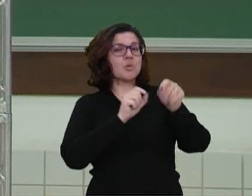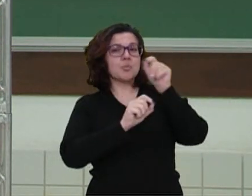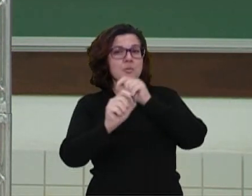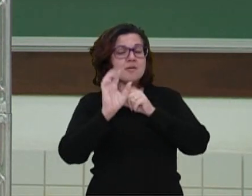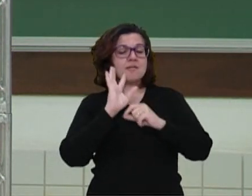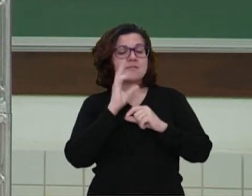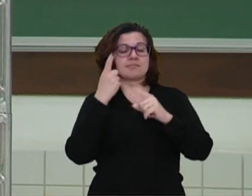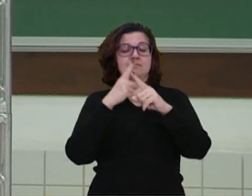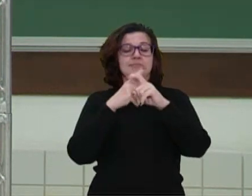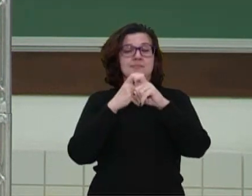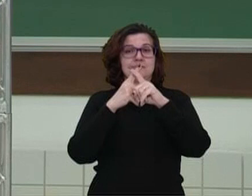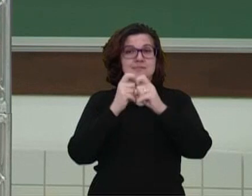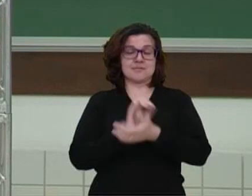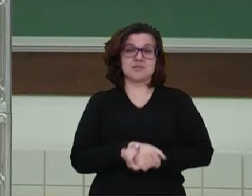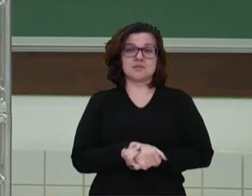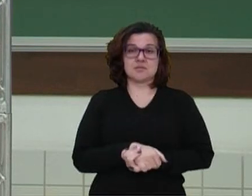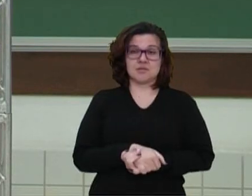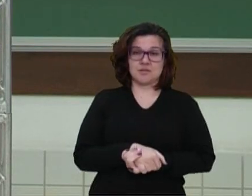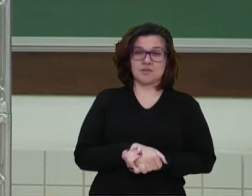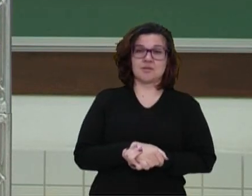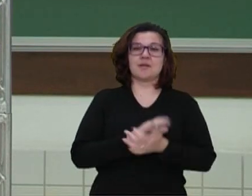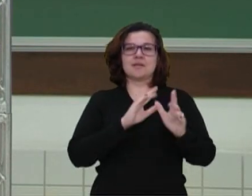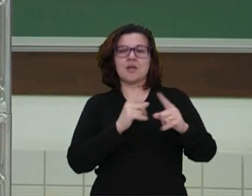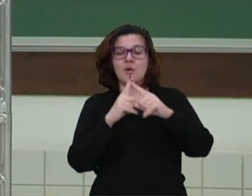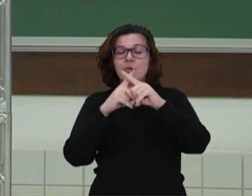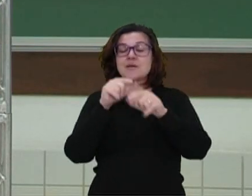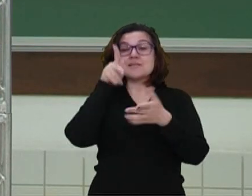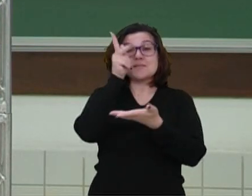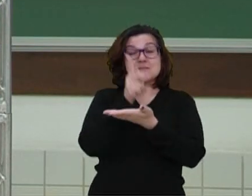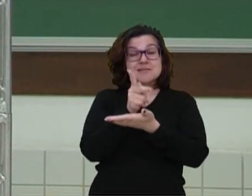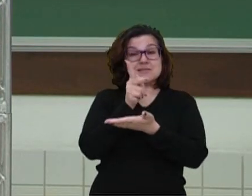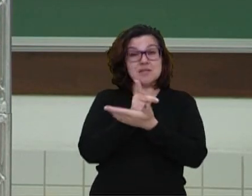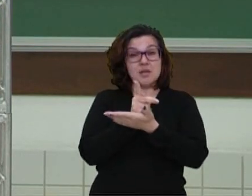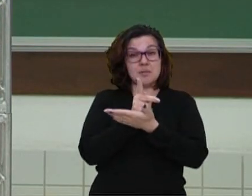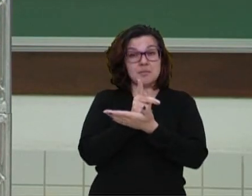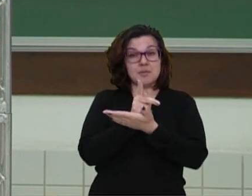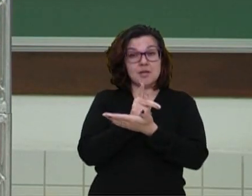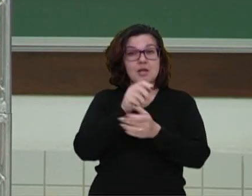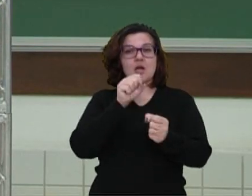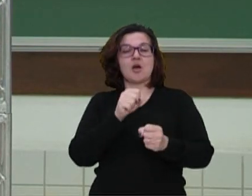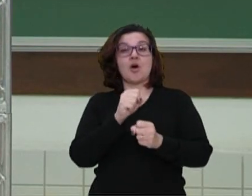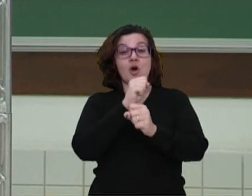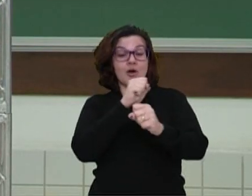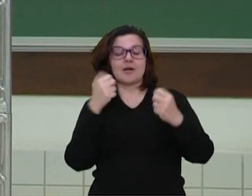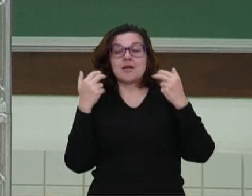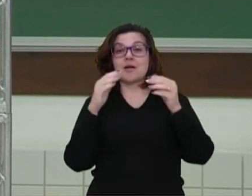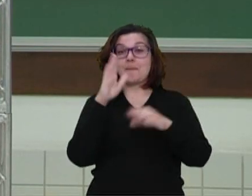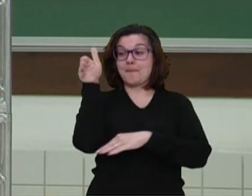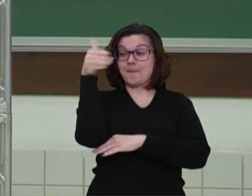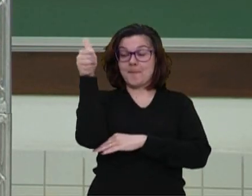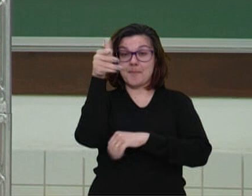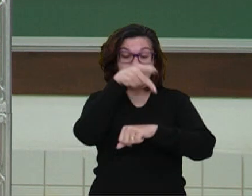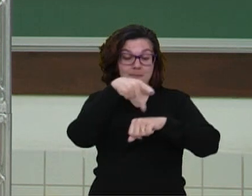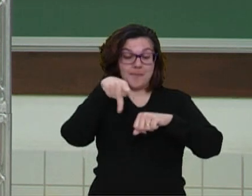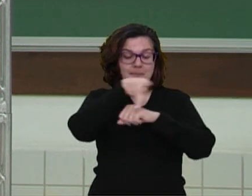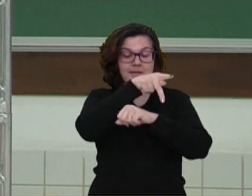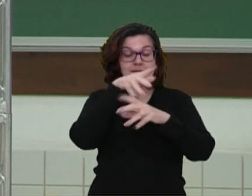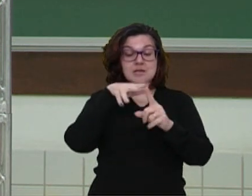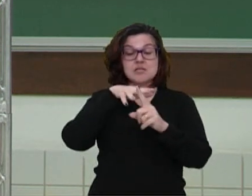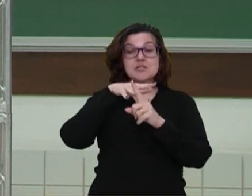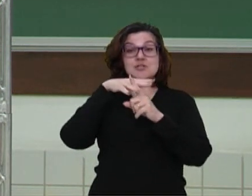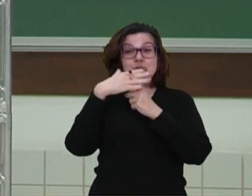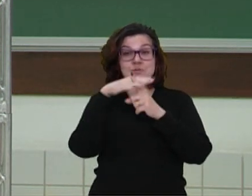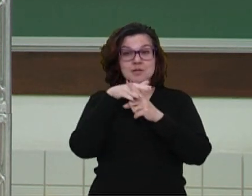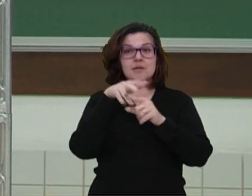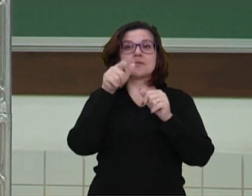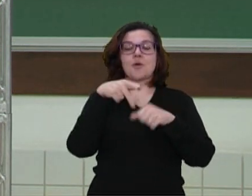nazismo. Nazismo, nacionalsocialismo, lembre-se o seguinte: nazi significa nacionalsocialismo, o nome do partido de Hitler era